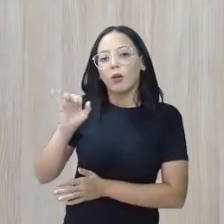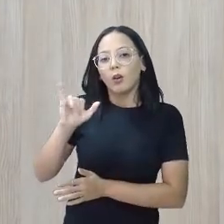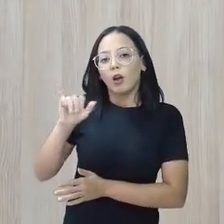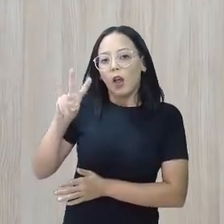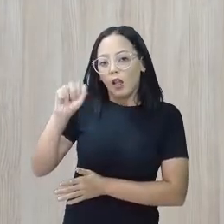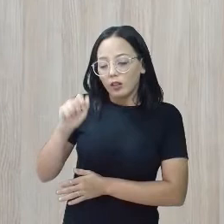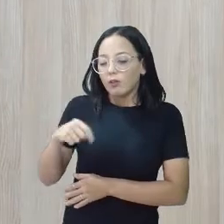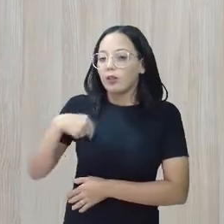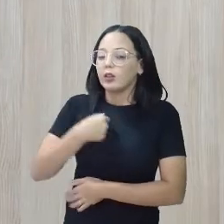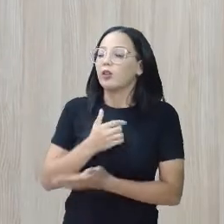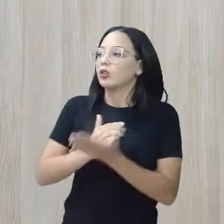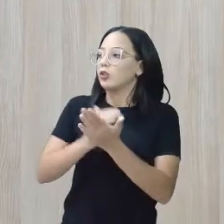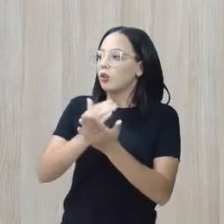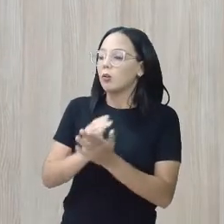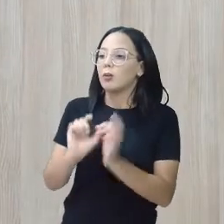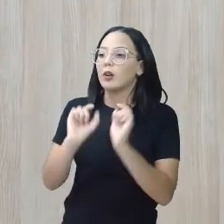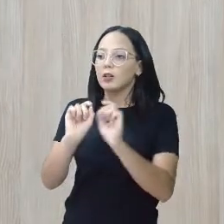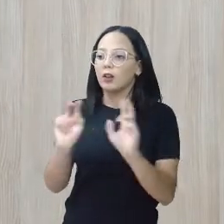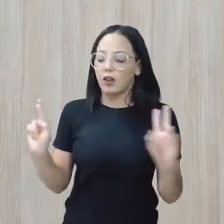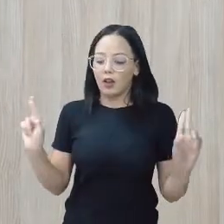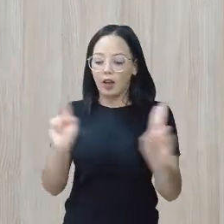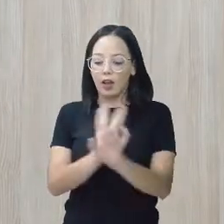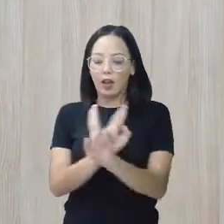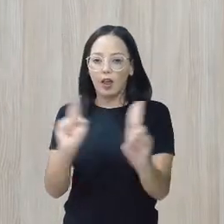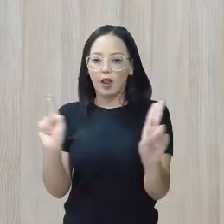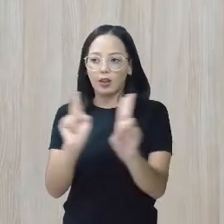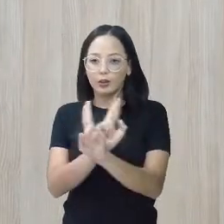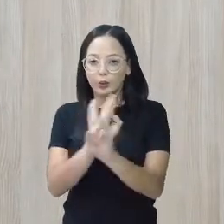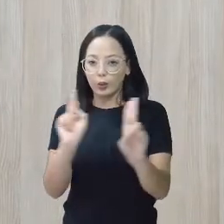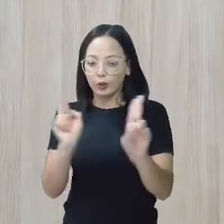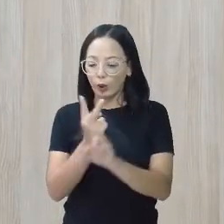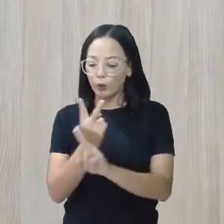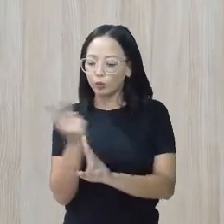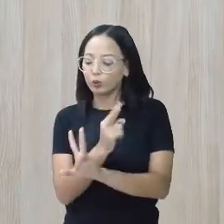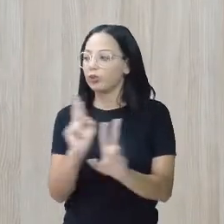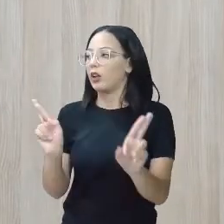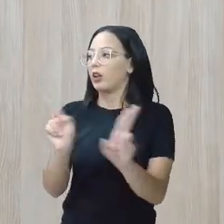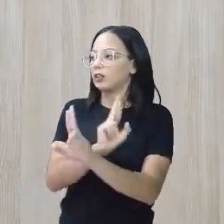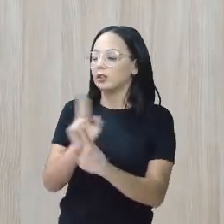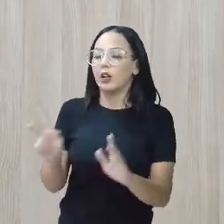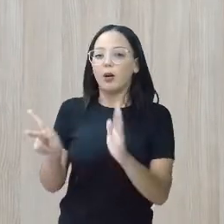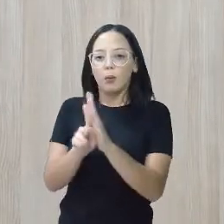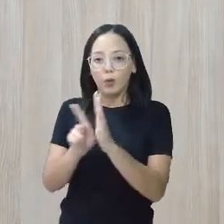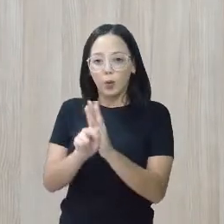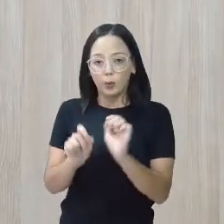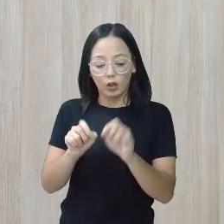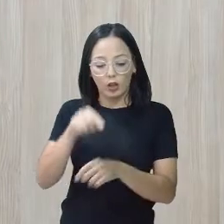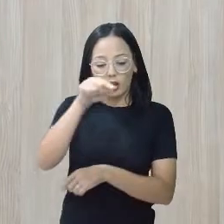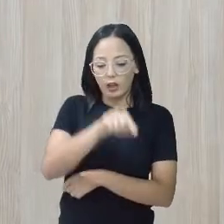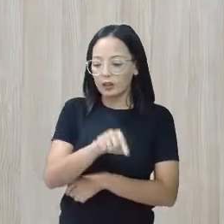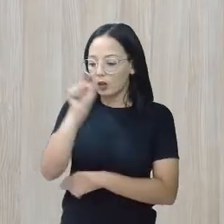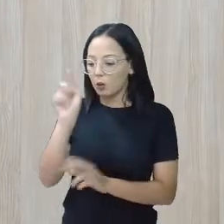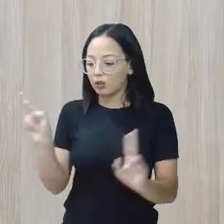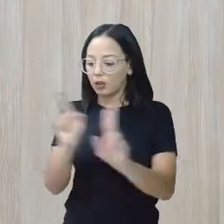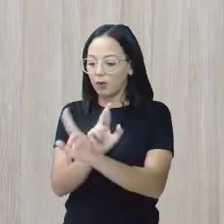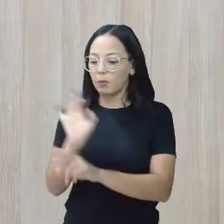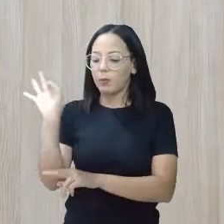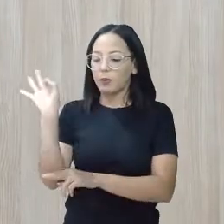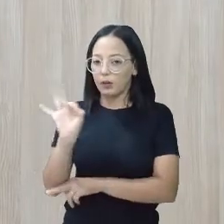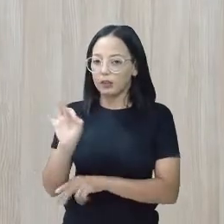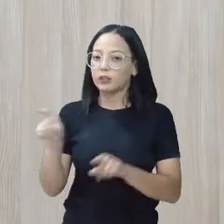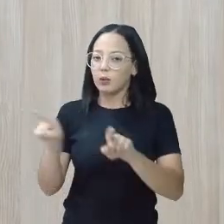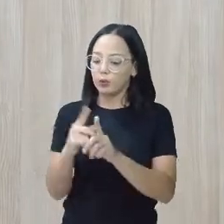relativa. Então, a gente começa a relacionar a frequência relativa com a porcentagem e a